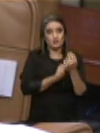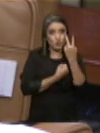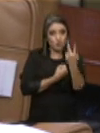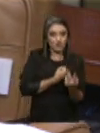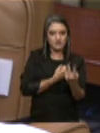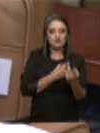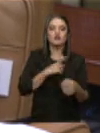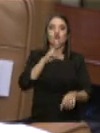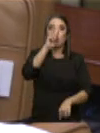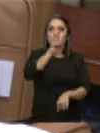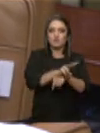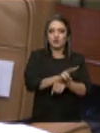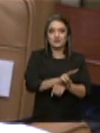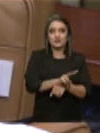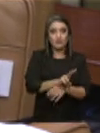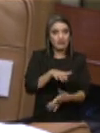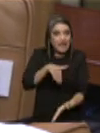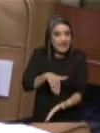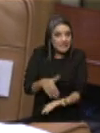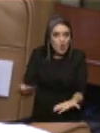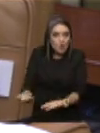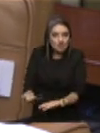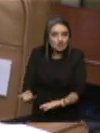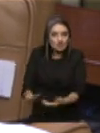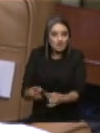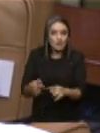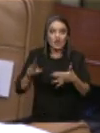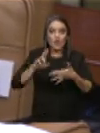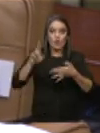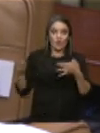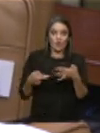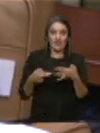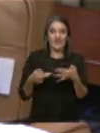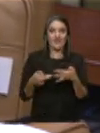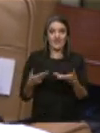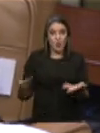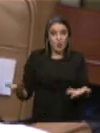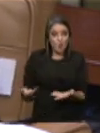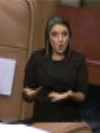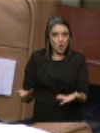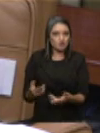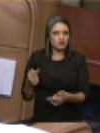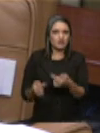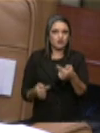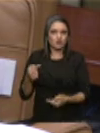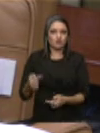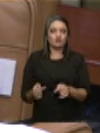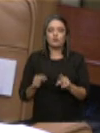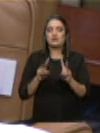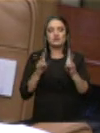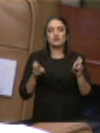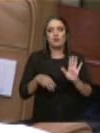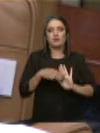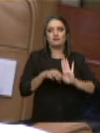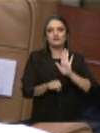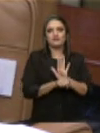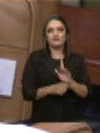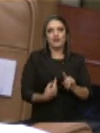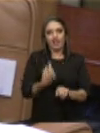proteção até este momento, porque é o recurso extraordinário desse mandado de segurança que aqui estamos a julgar.